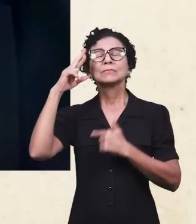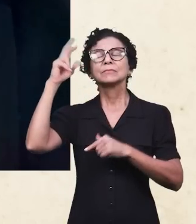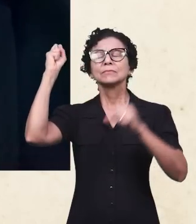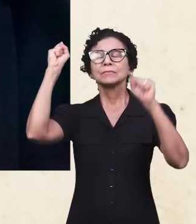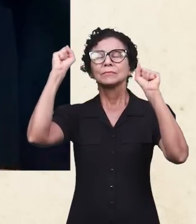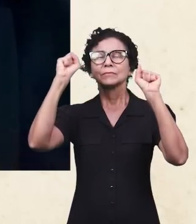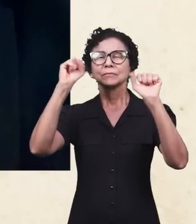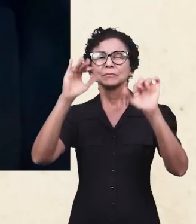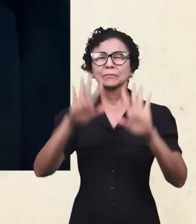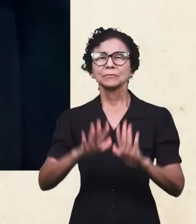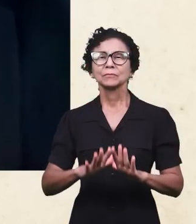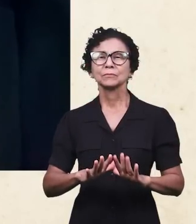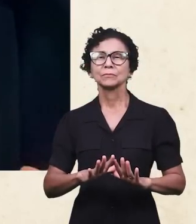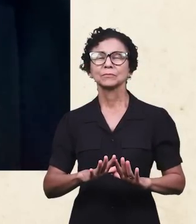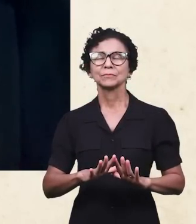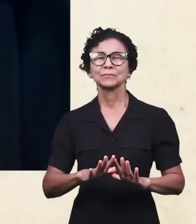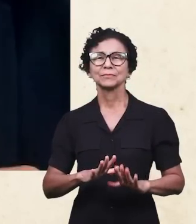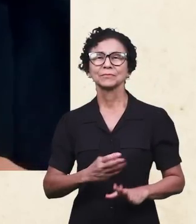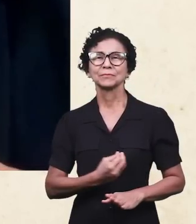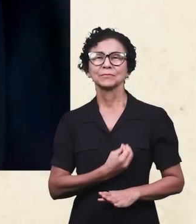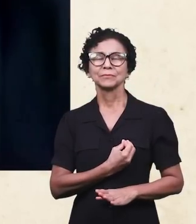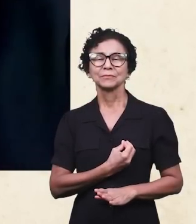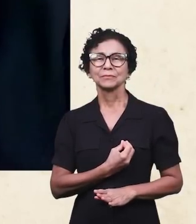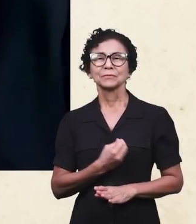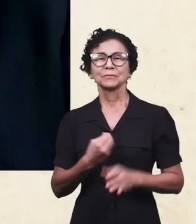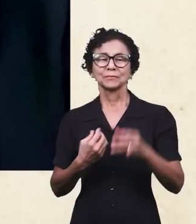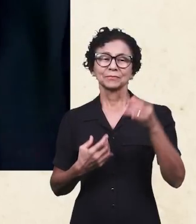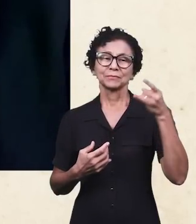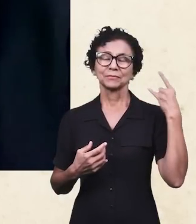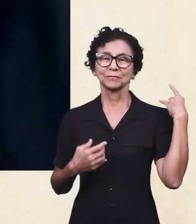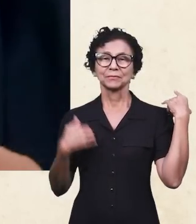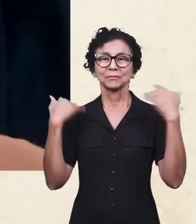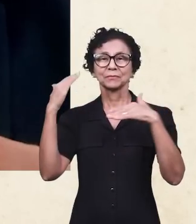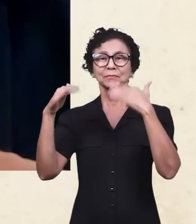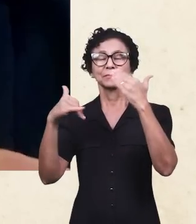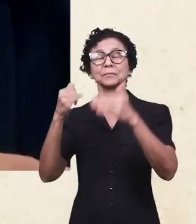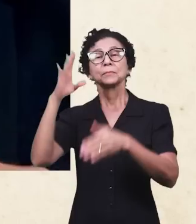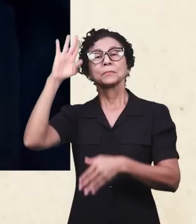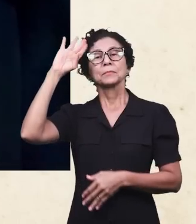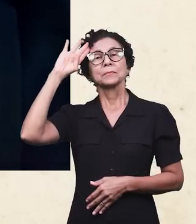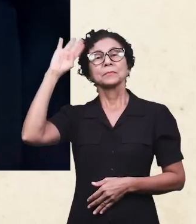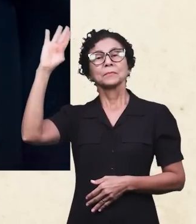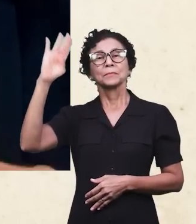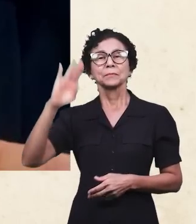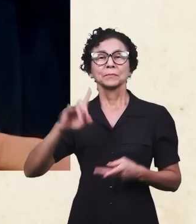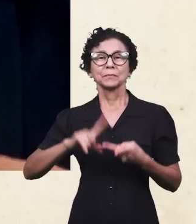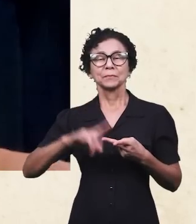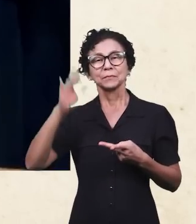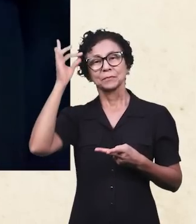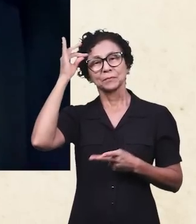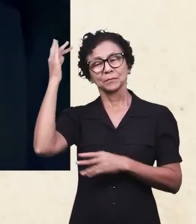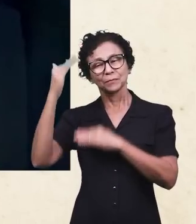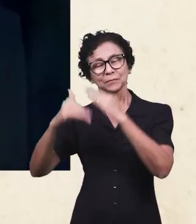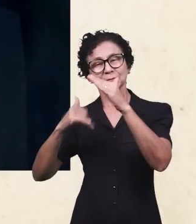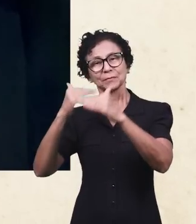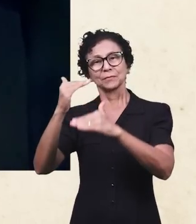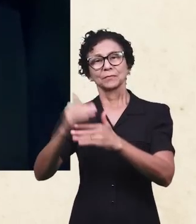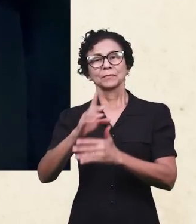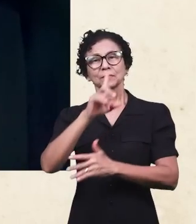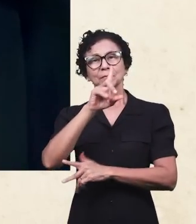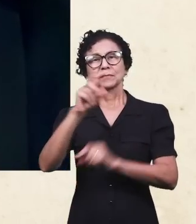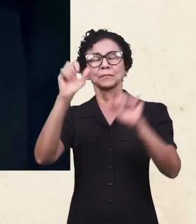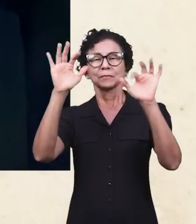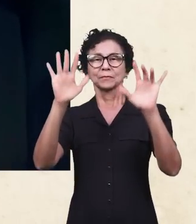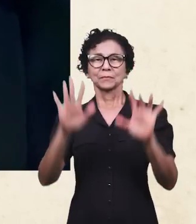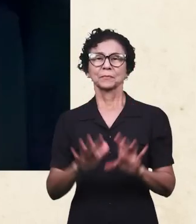Senhor prospere a vida de vocês, materialmente e principalmente espiritualmente.